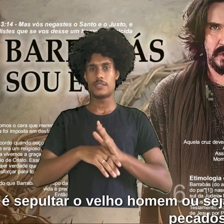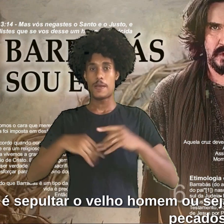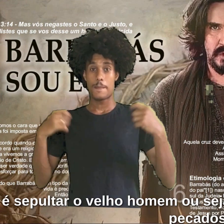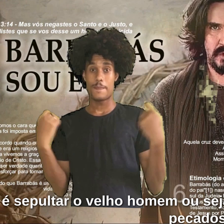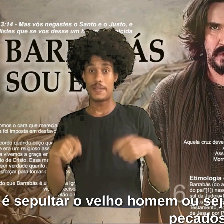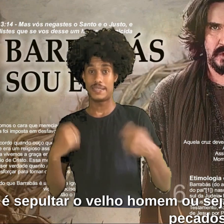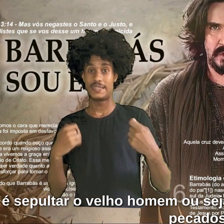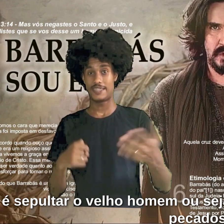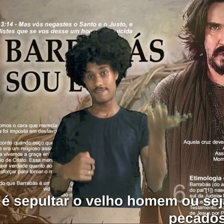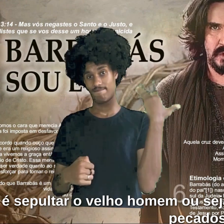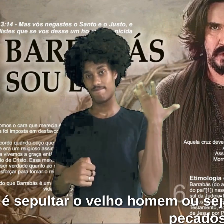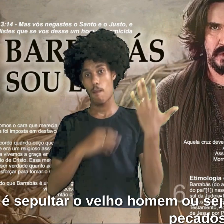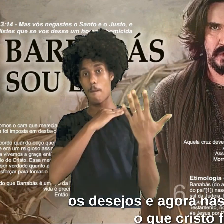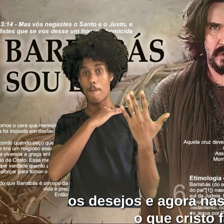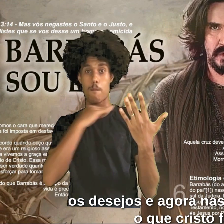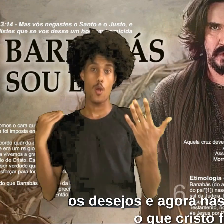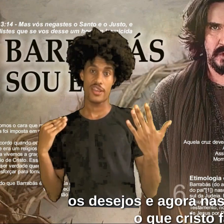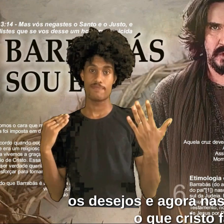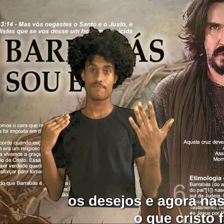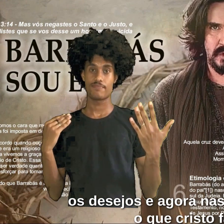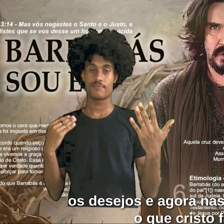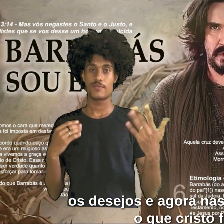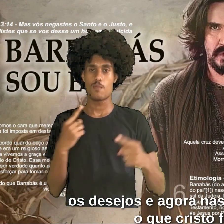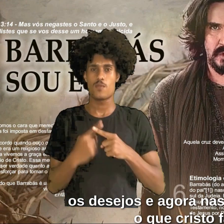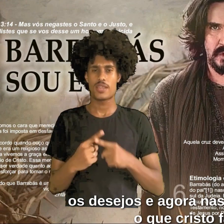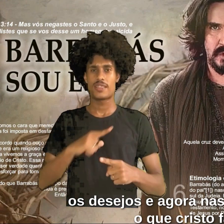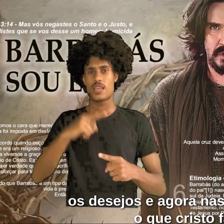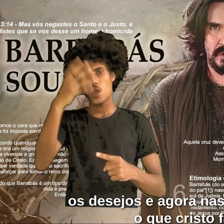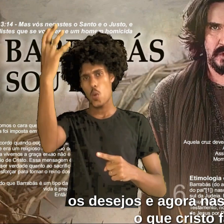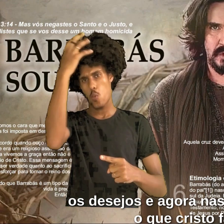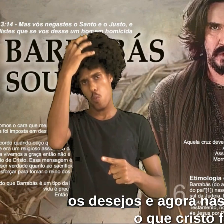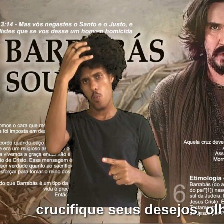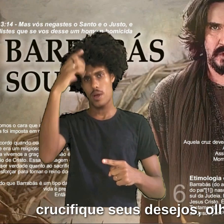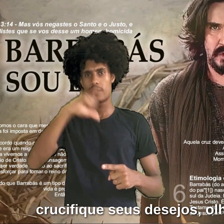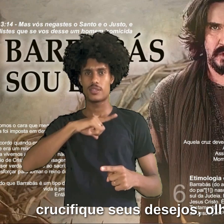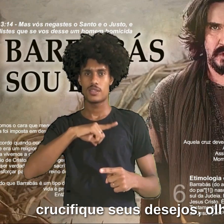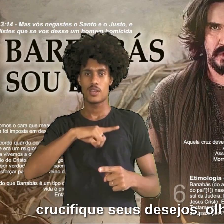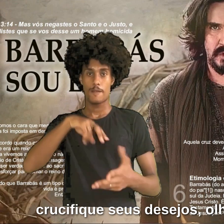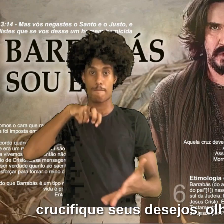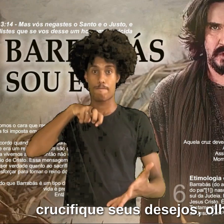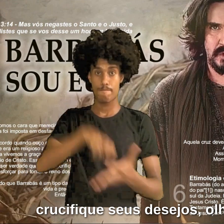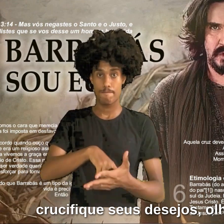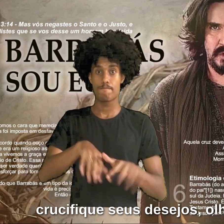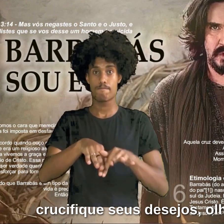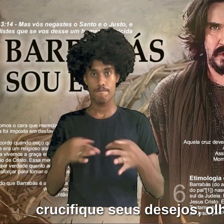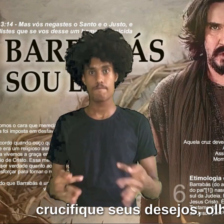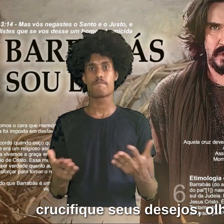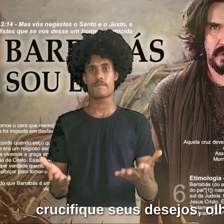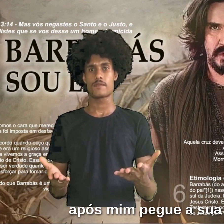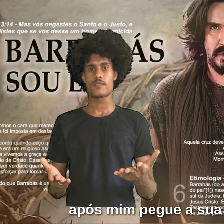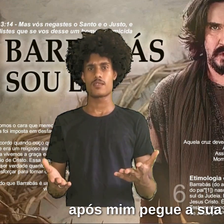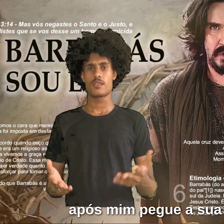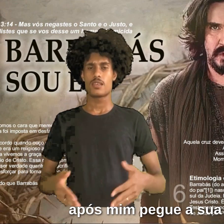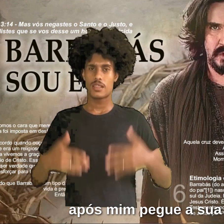sepultar as práticas, os pecados, os desejos. E agora nascer para Cristo. O que Cristo falou? Crucifique os seus desejos. Olha, se você quiser vir